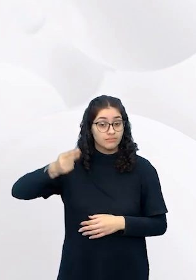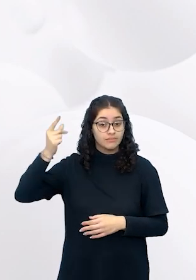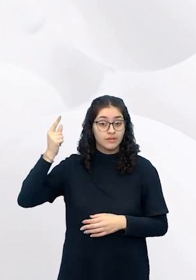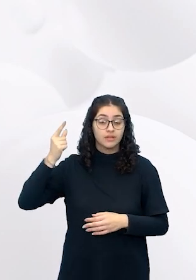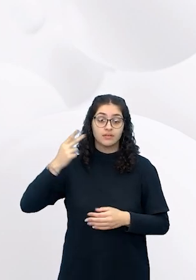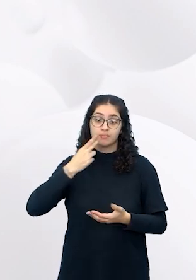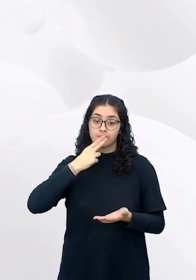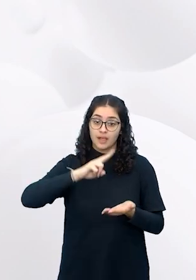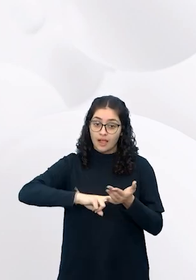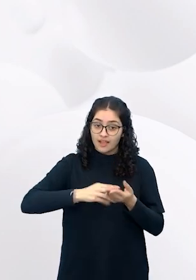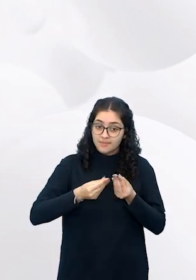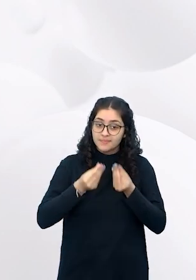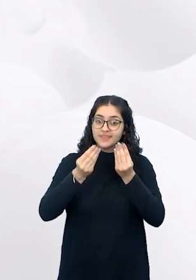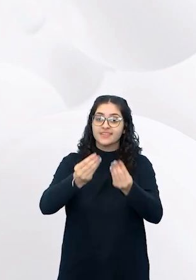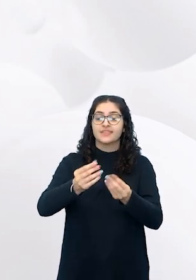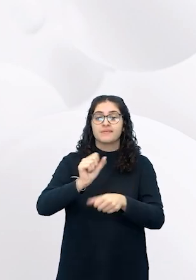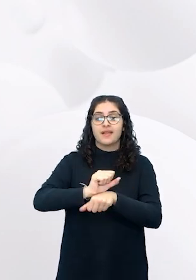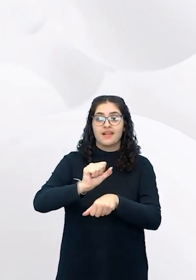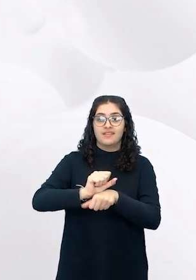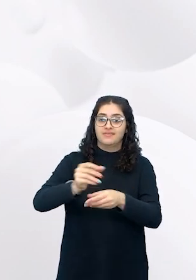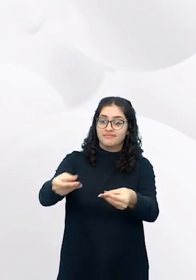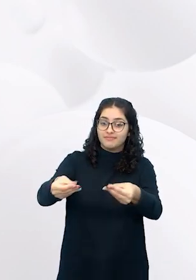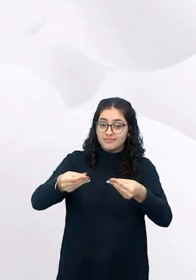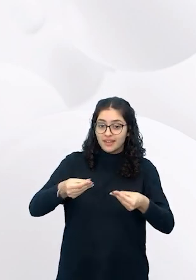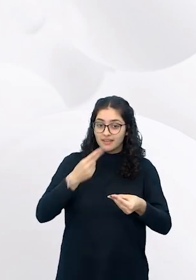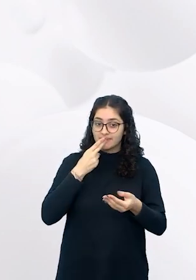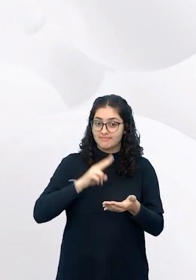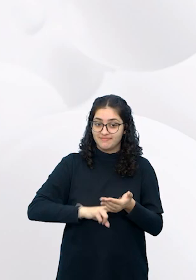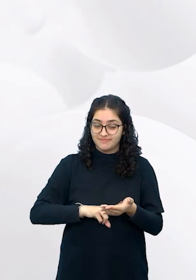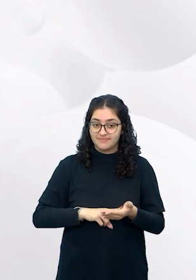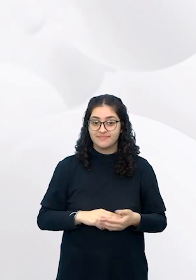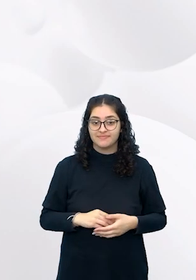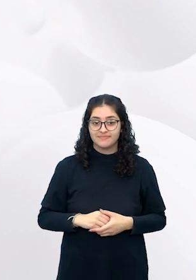uma carta e esperar chegar ao